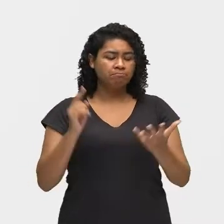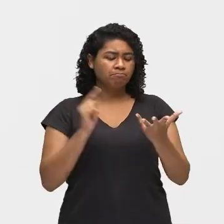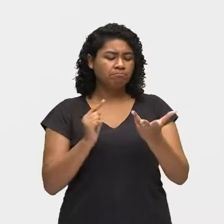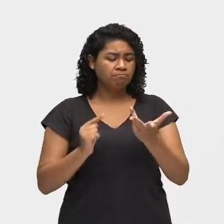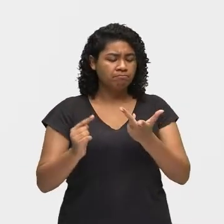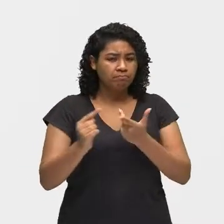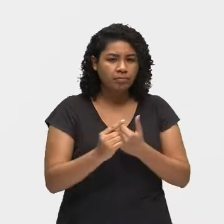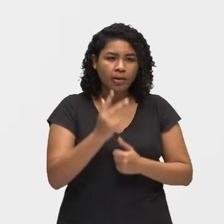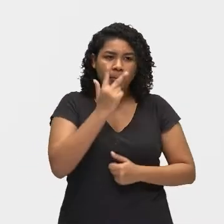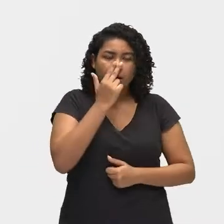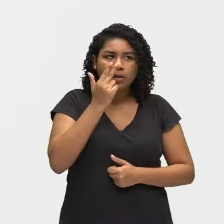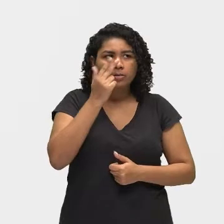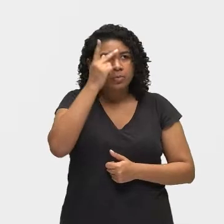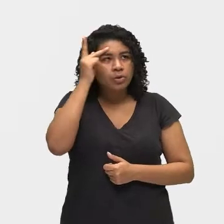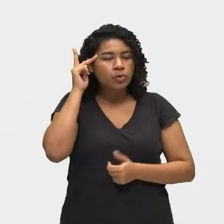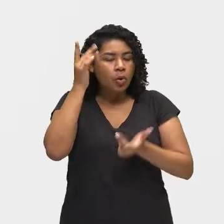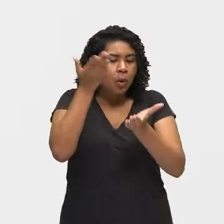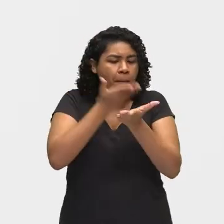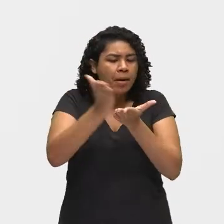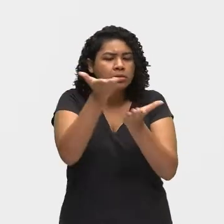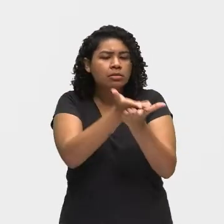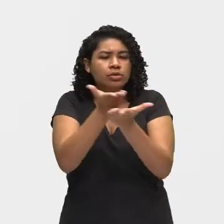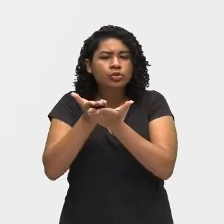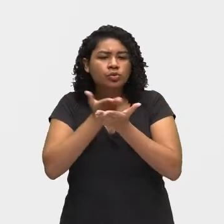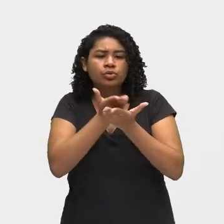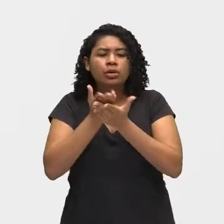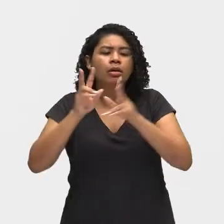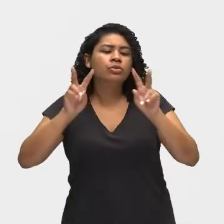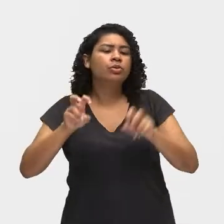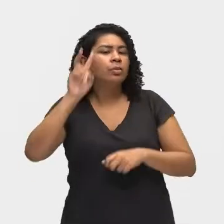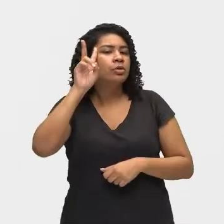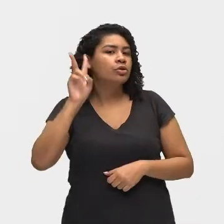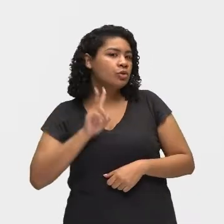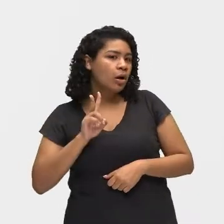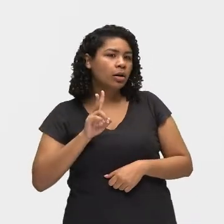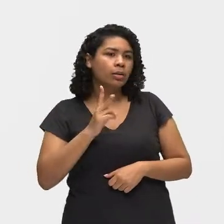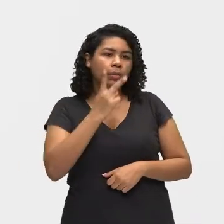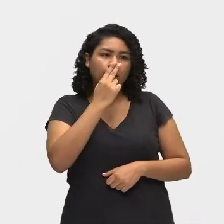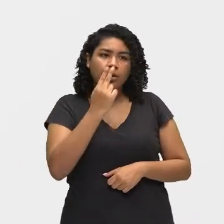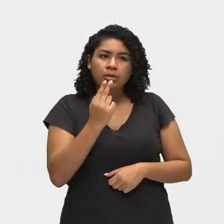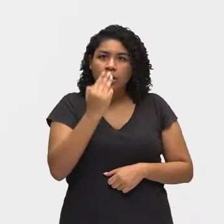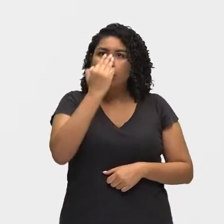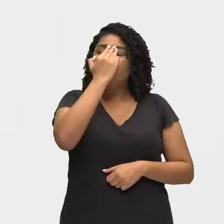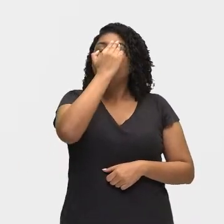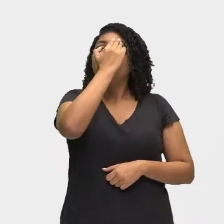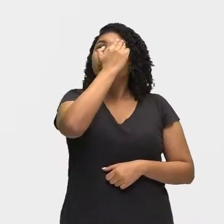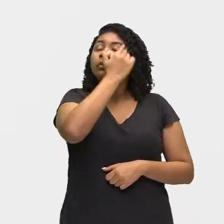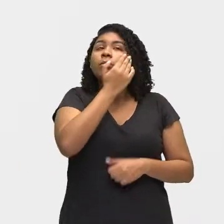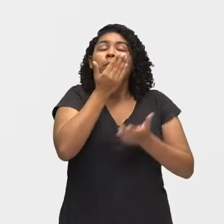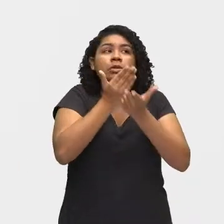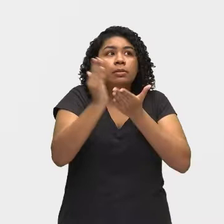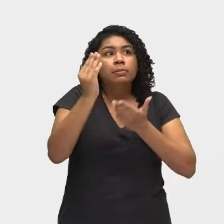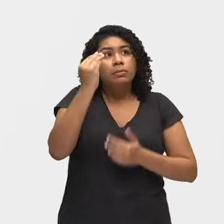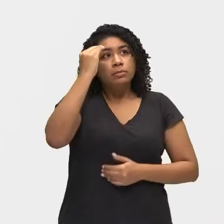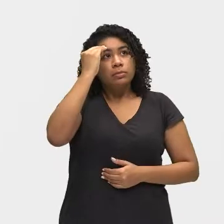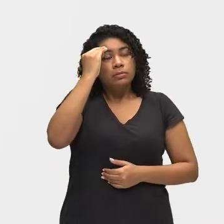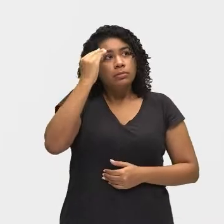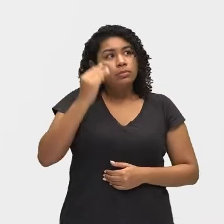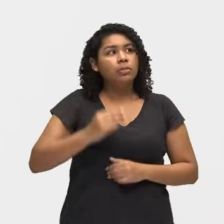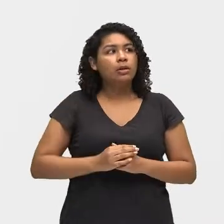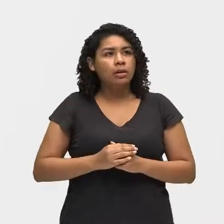começa a estudar a história da região, seja pela ótica do colonizador, seja pela visão